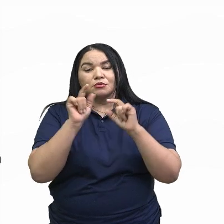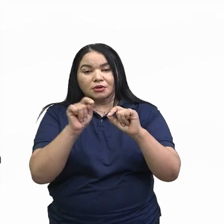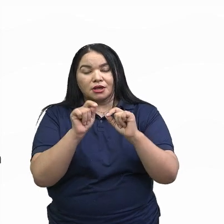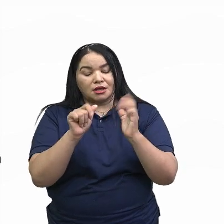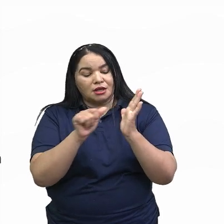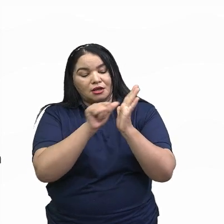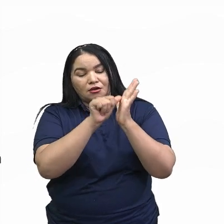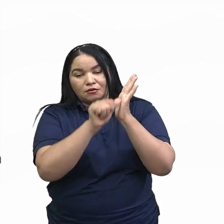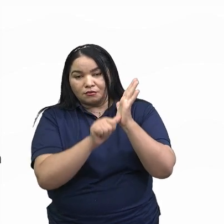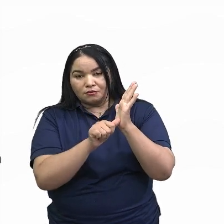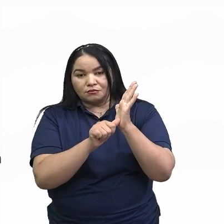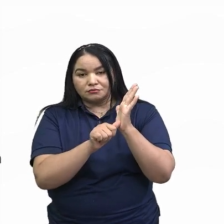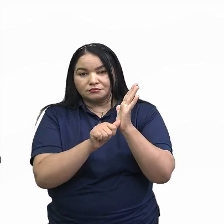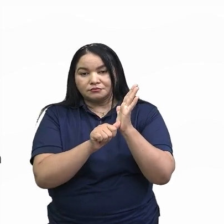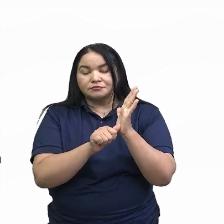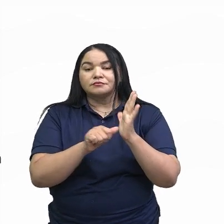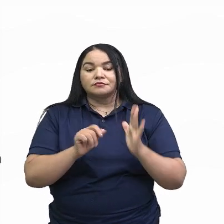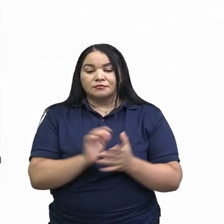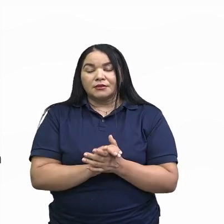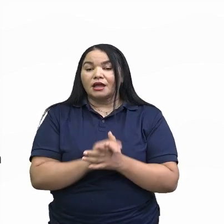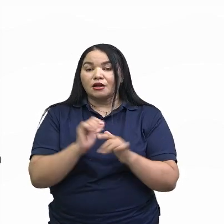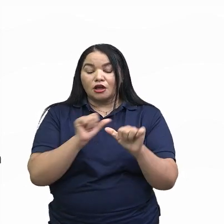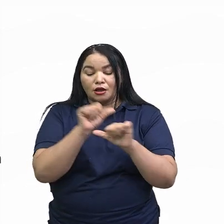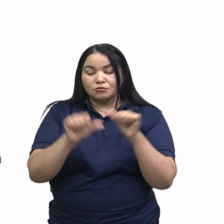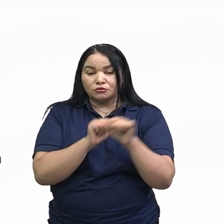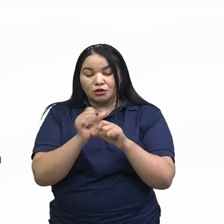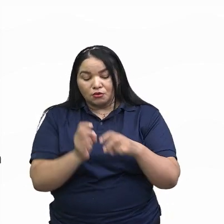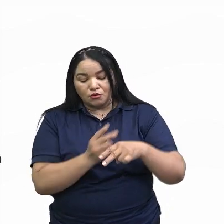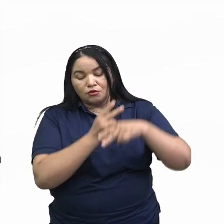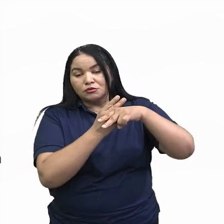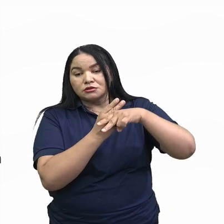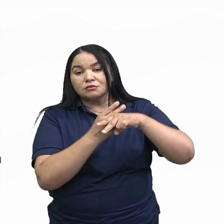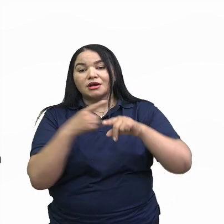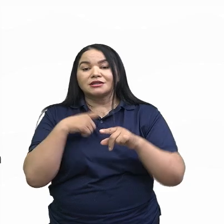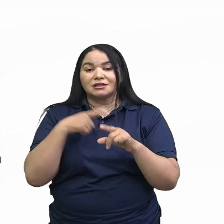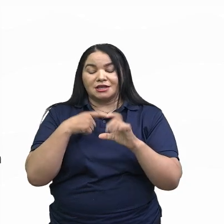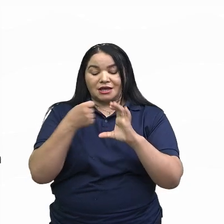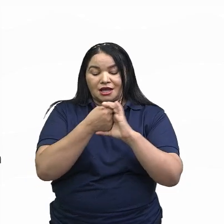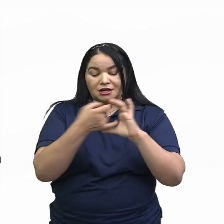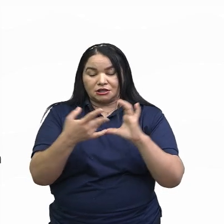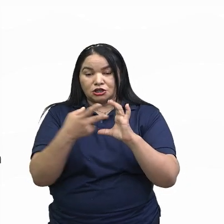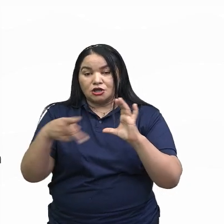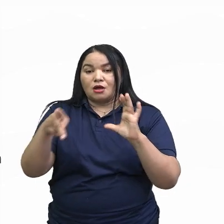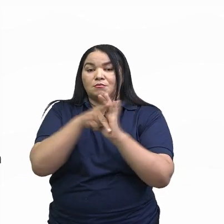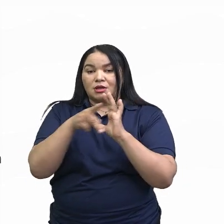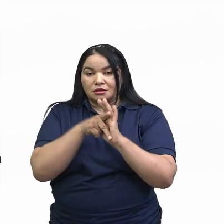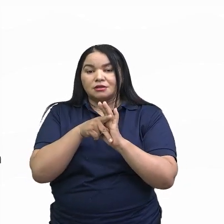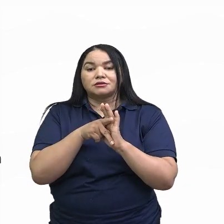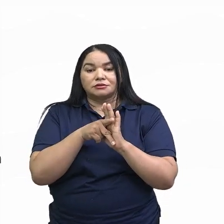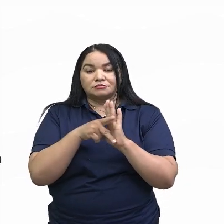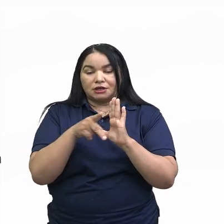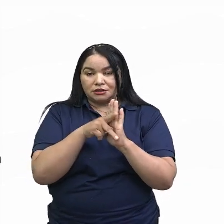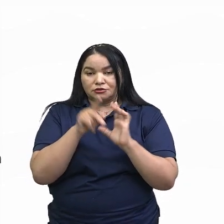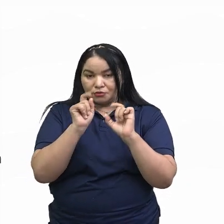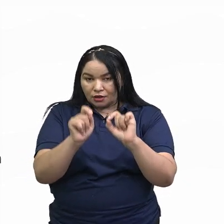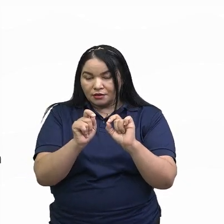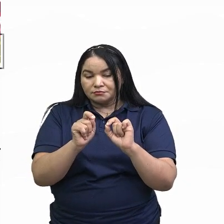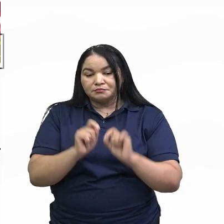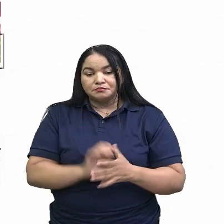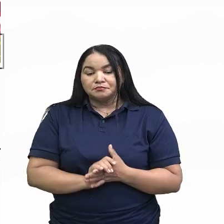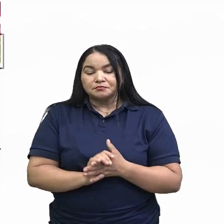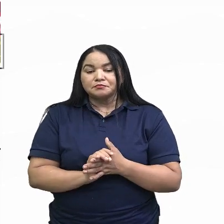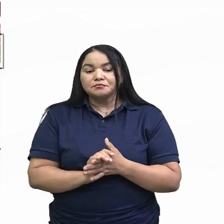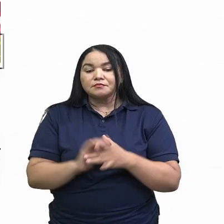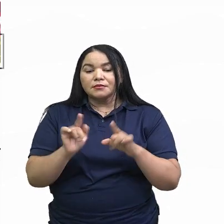21, ela vai apresentar algumas características específicas a essa síndrome, tá certo? E quanto